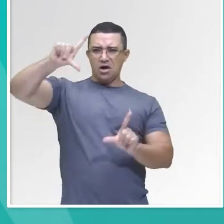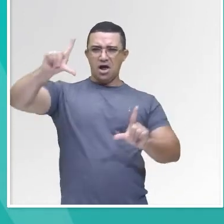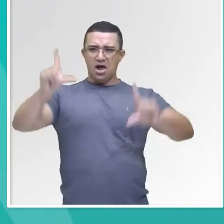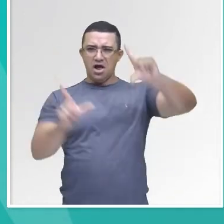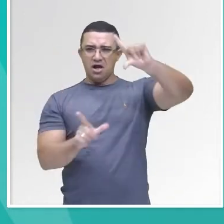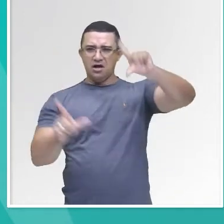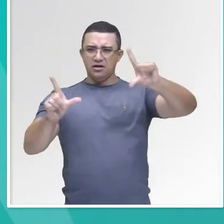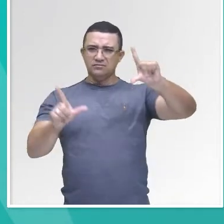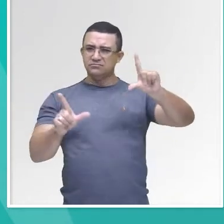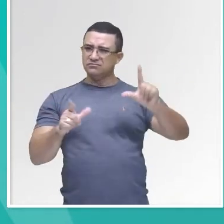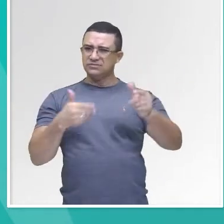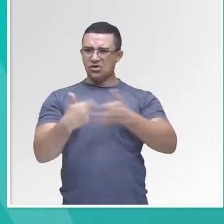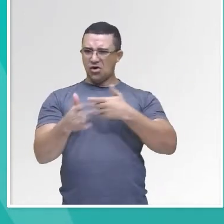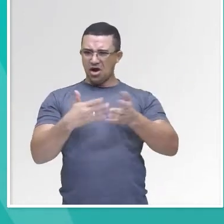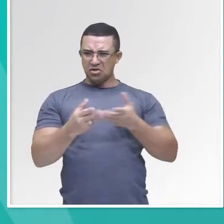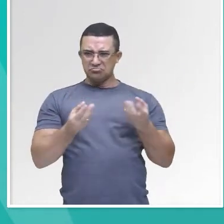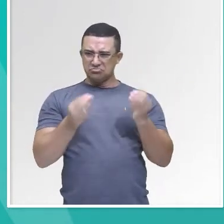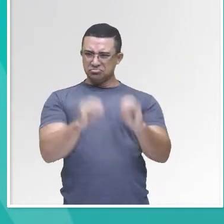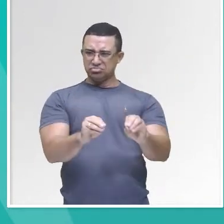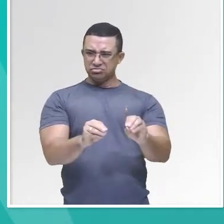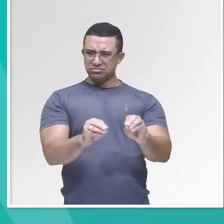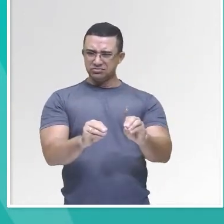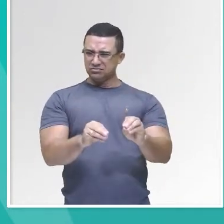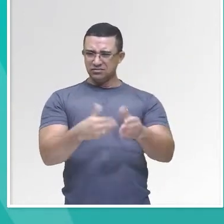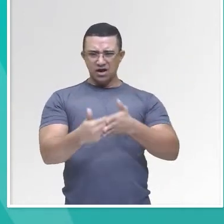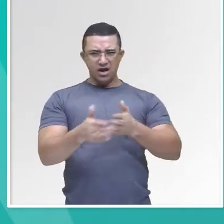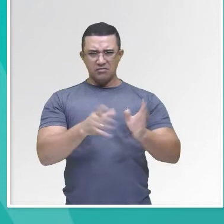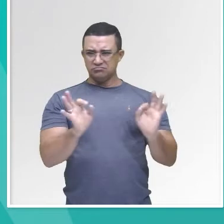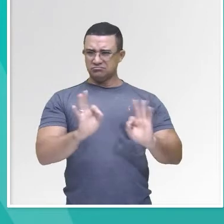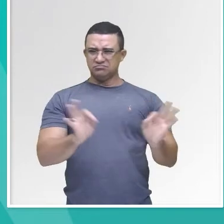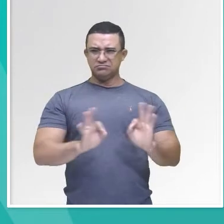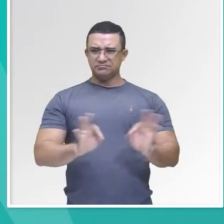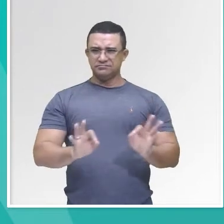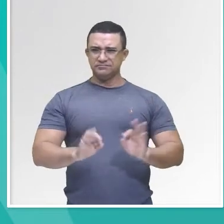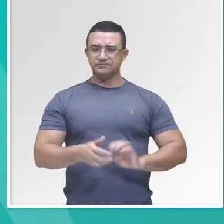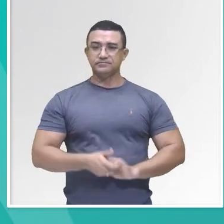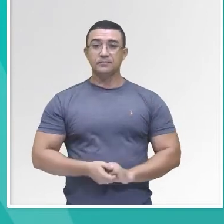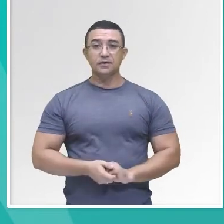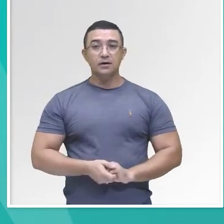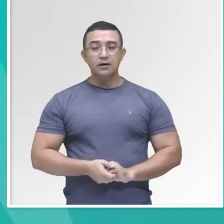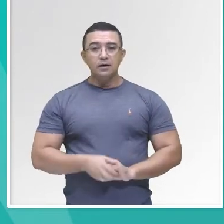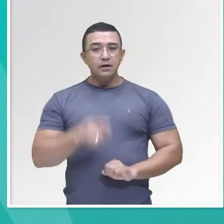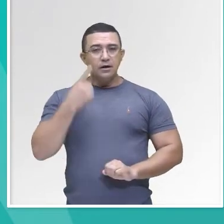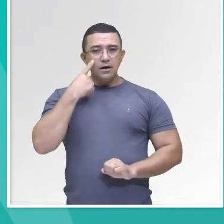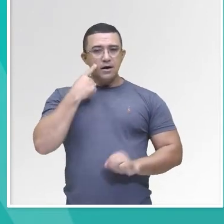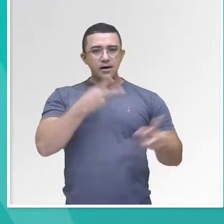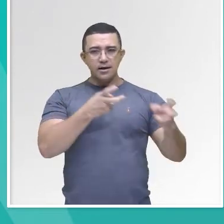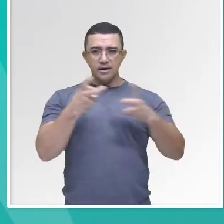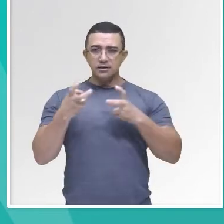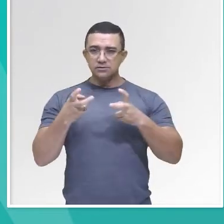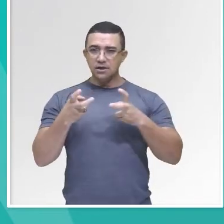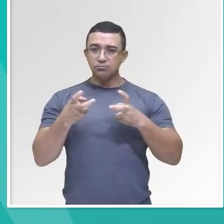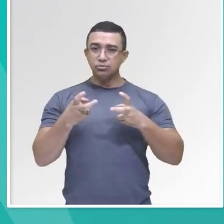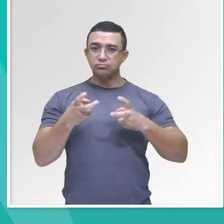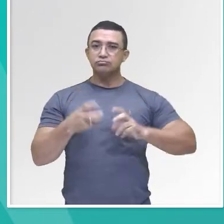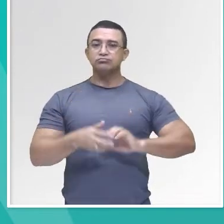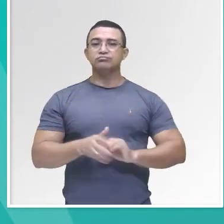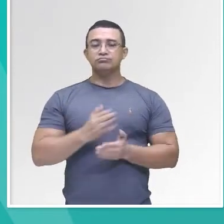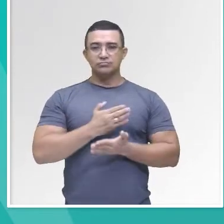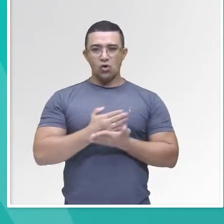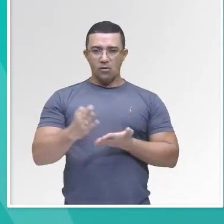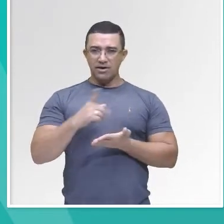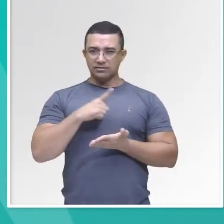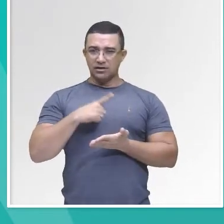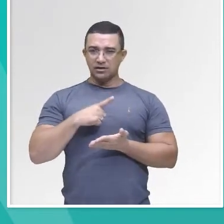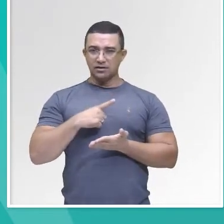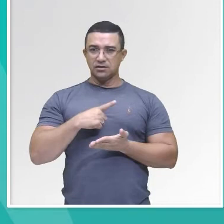fazer? Não, não pode fazer de qualquer forma, tá? Então, observem que nós temos aqui nas duas pontas a